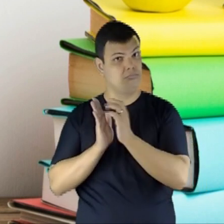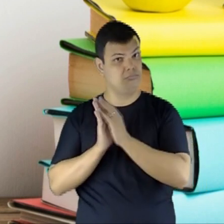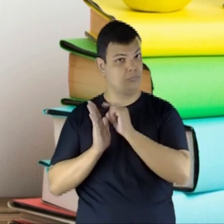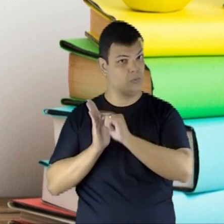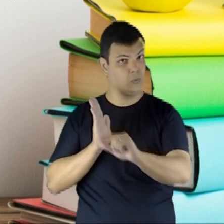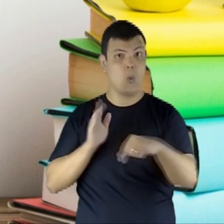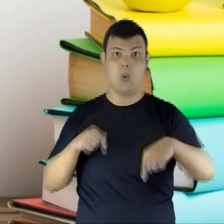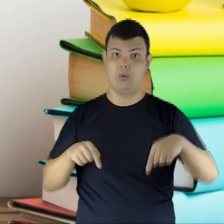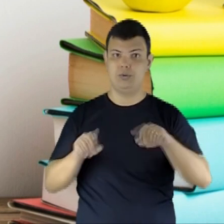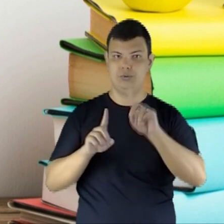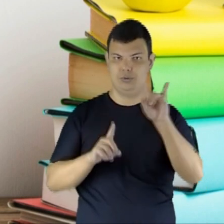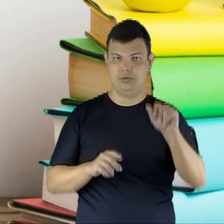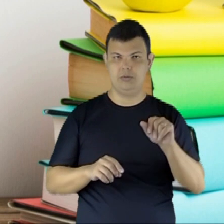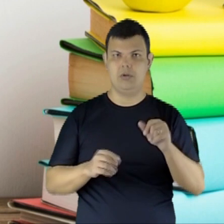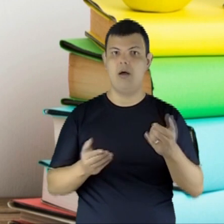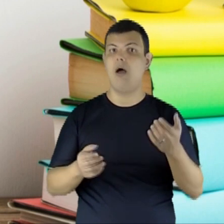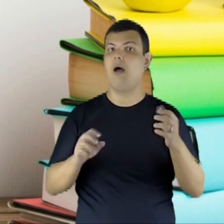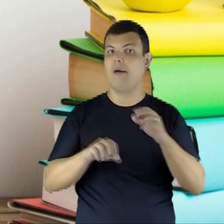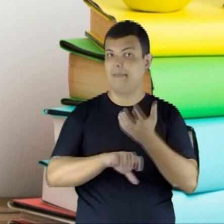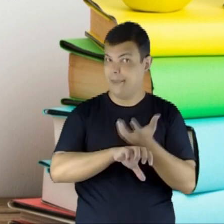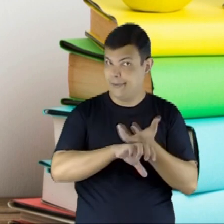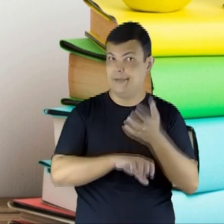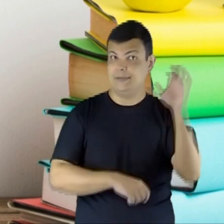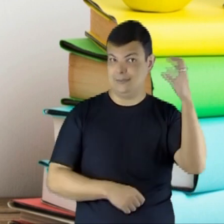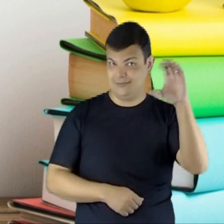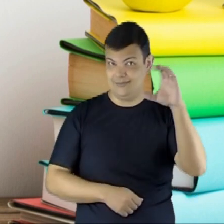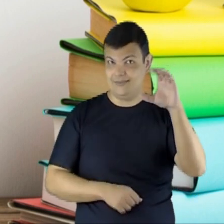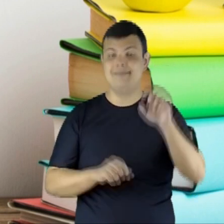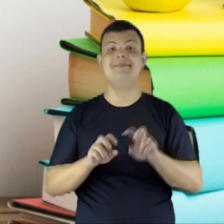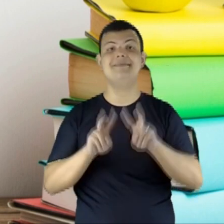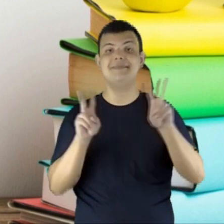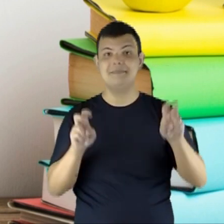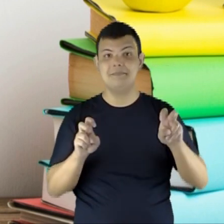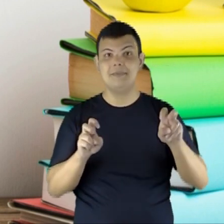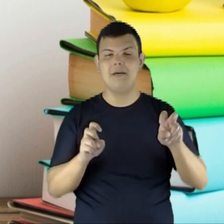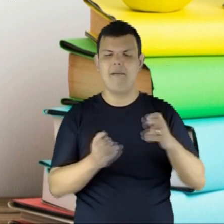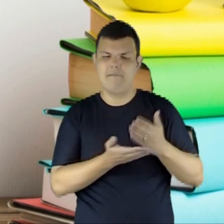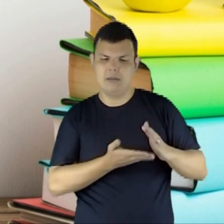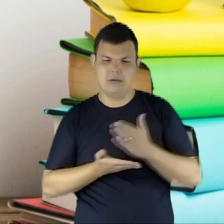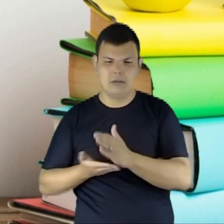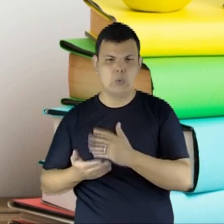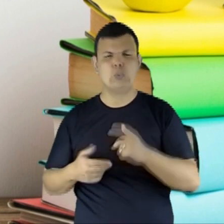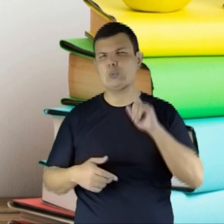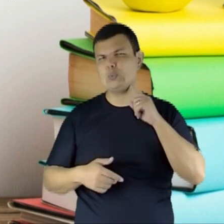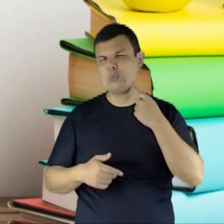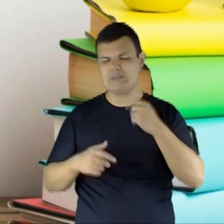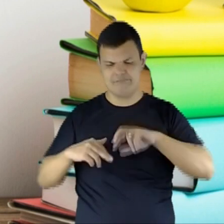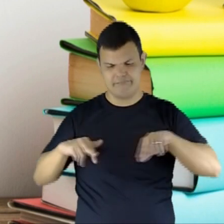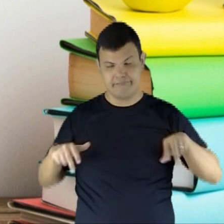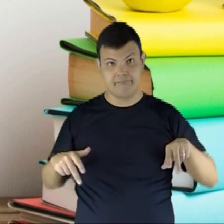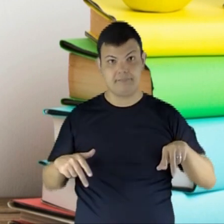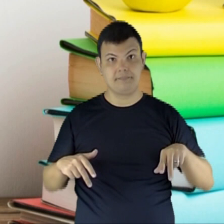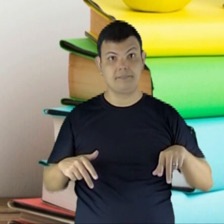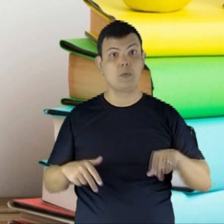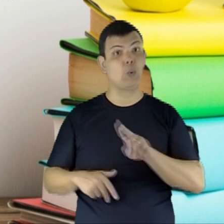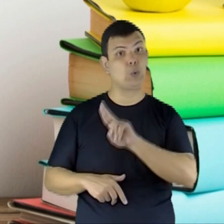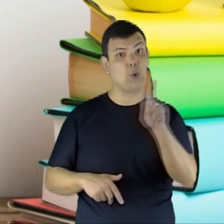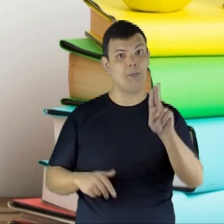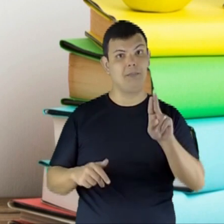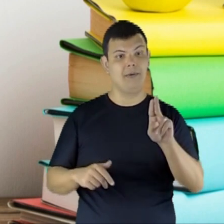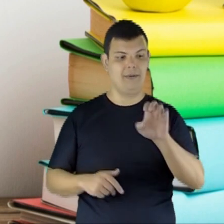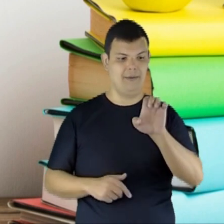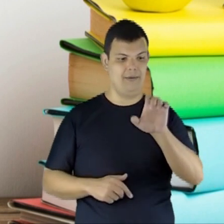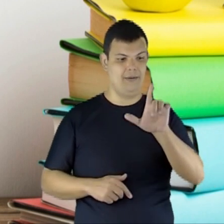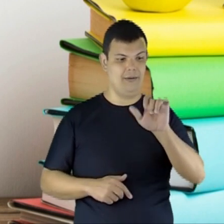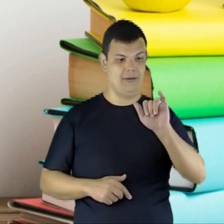tá? Aula de ciências, assunto eliminação de resíduos. Anote o meu nome aí,